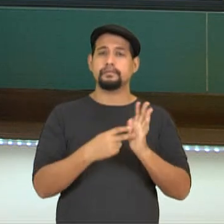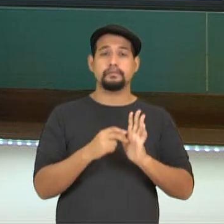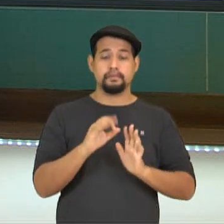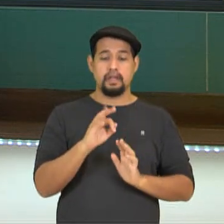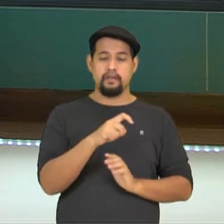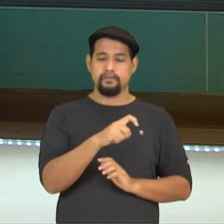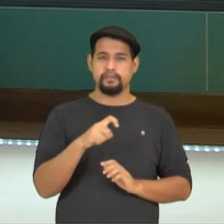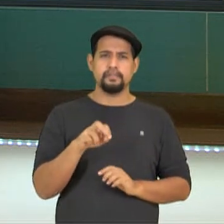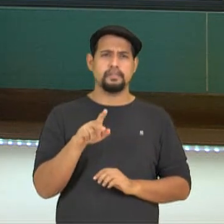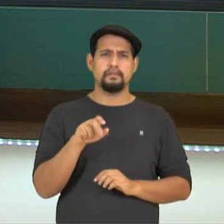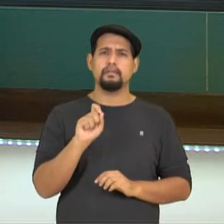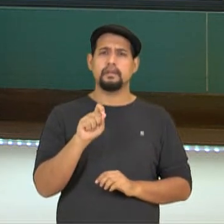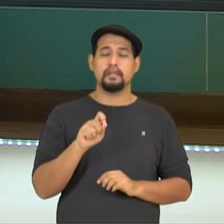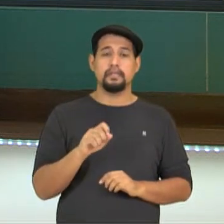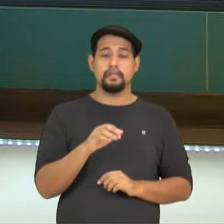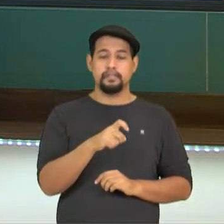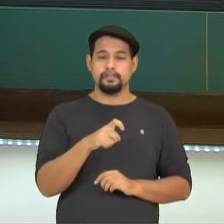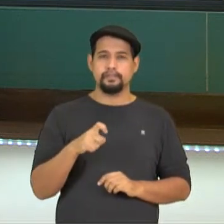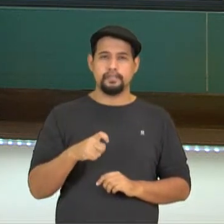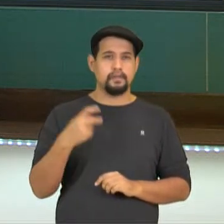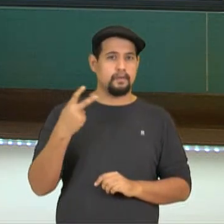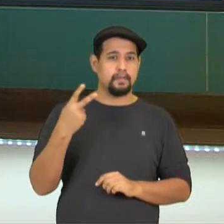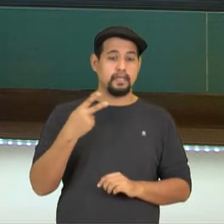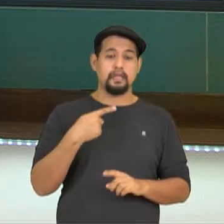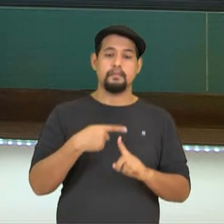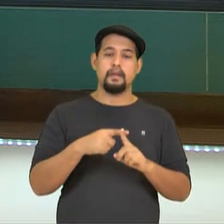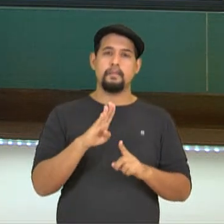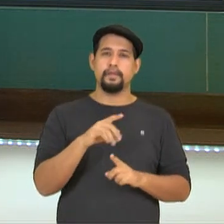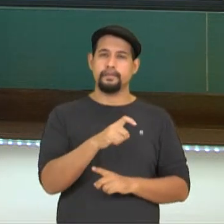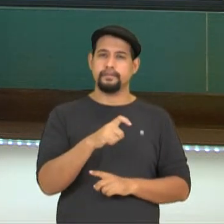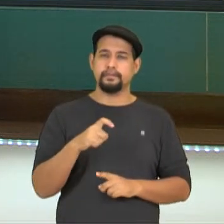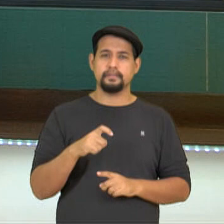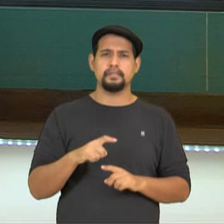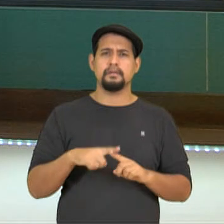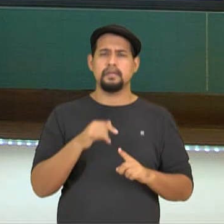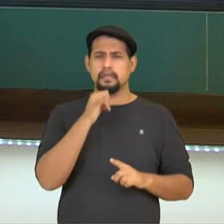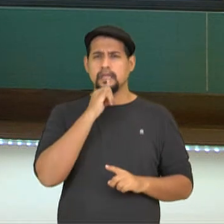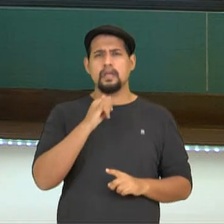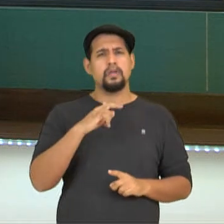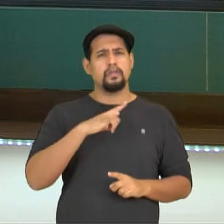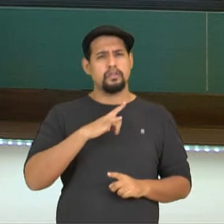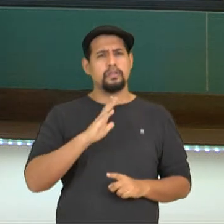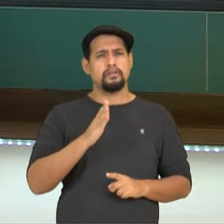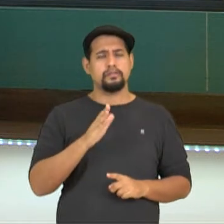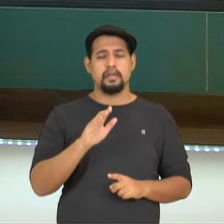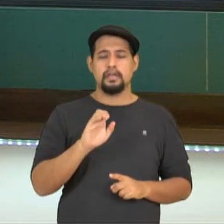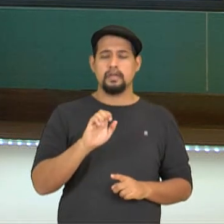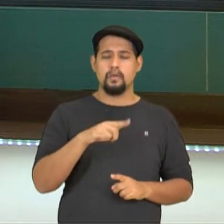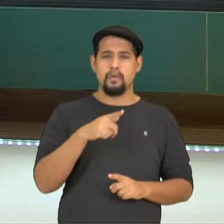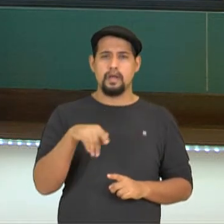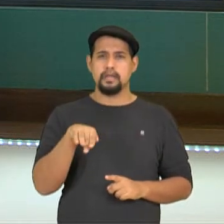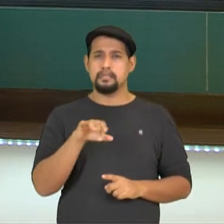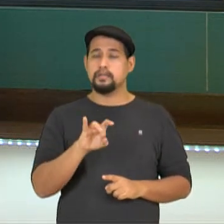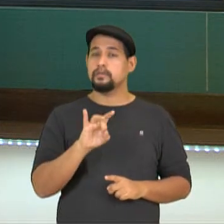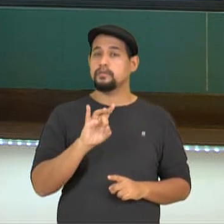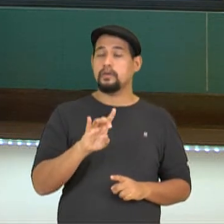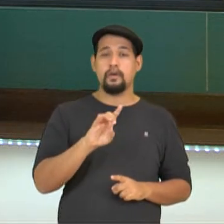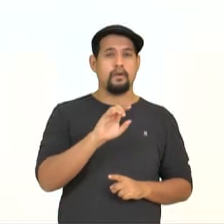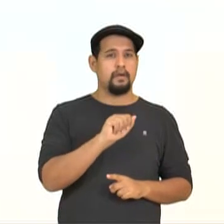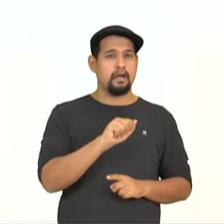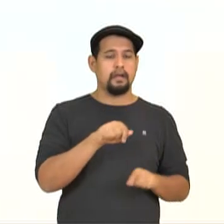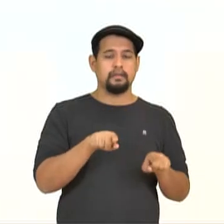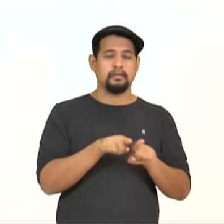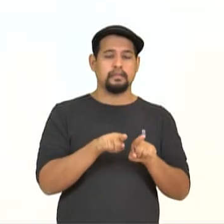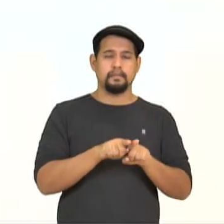f de x igual a ax ao quadrado mais bx. E se eu tenho uma equação somente com o coeficiente a e